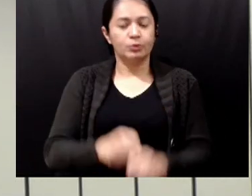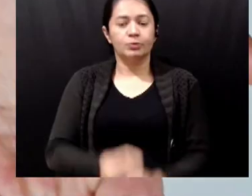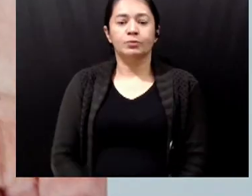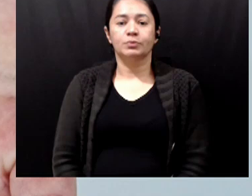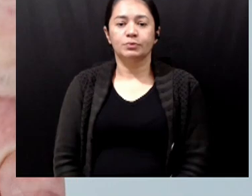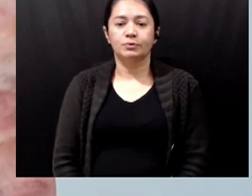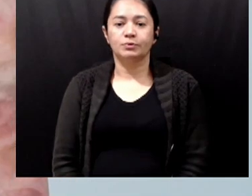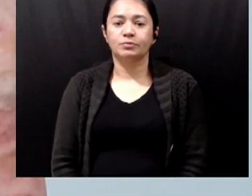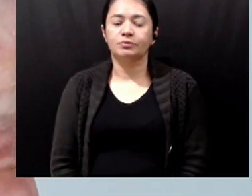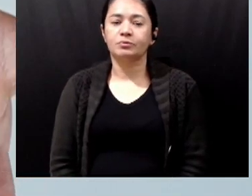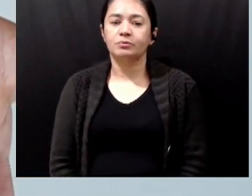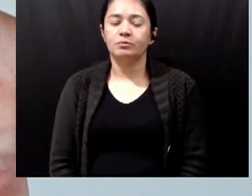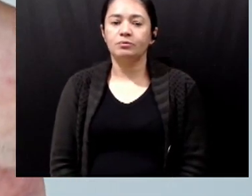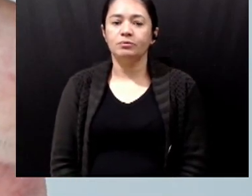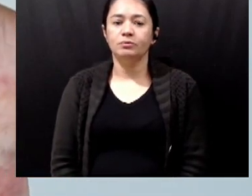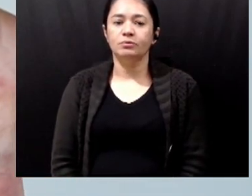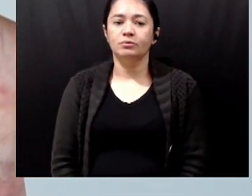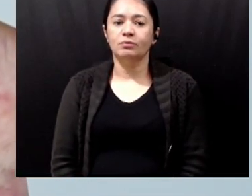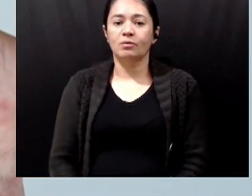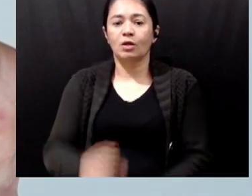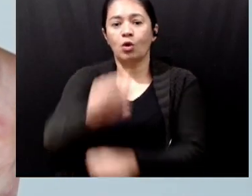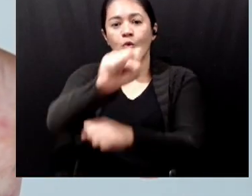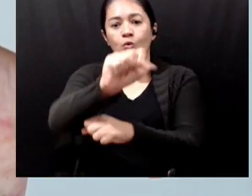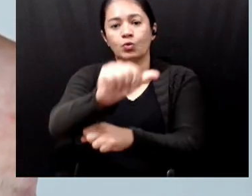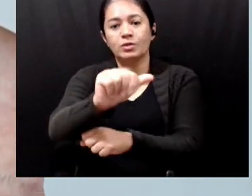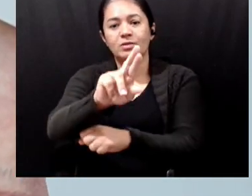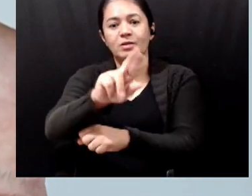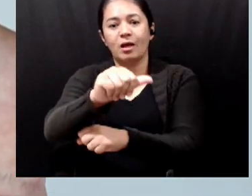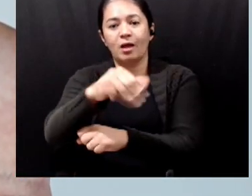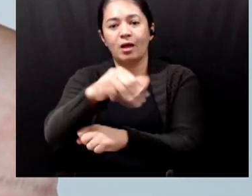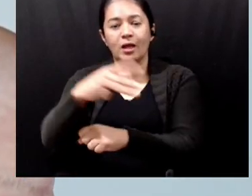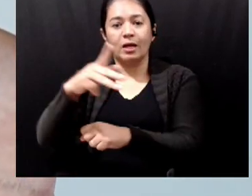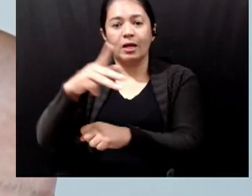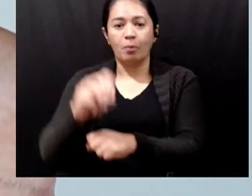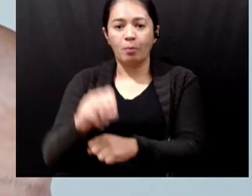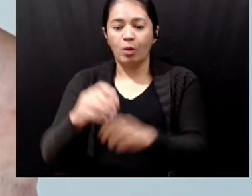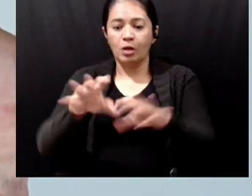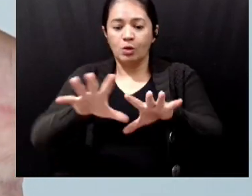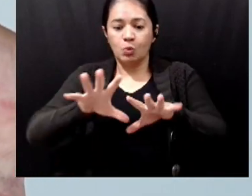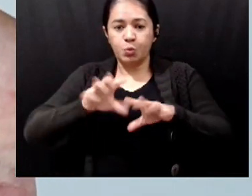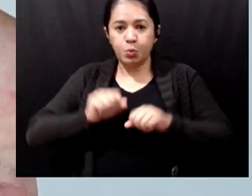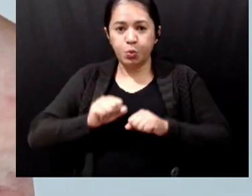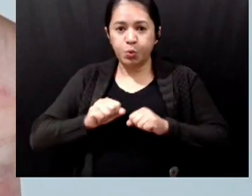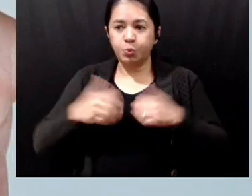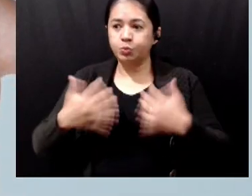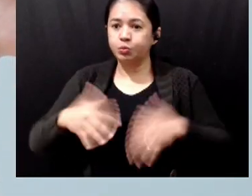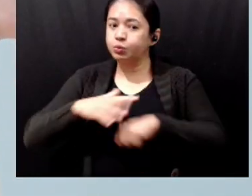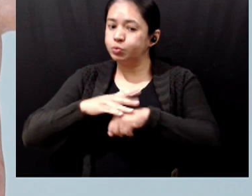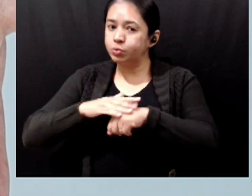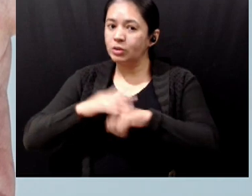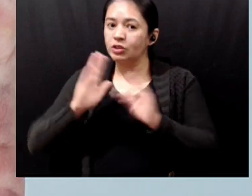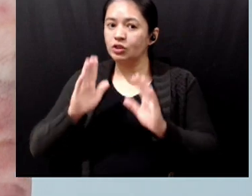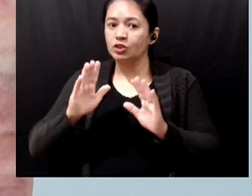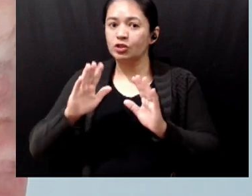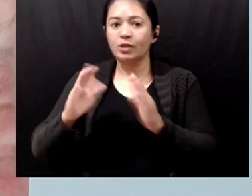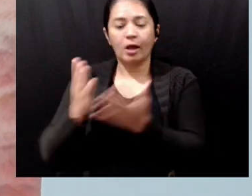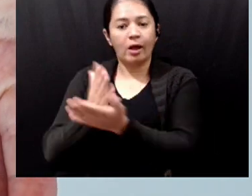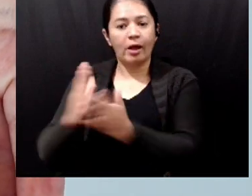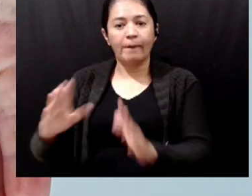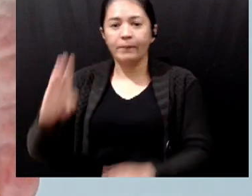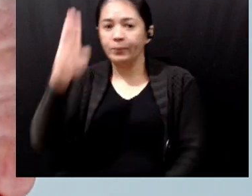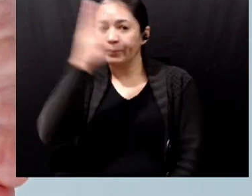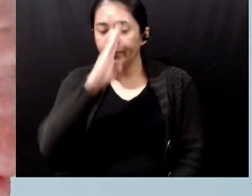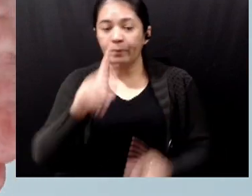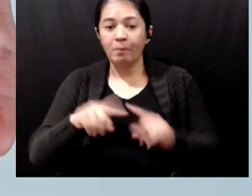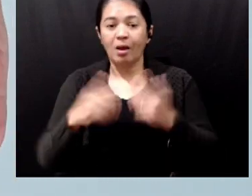O sarampo é uma doença altamente contagiosa e, apesar de já ter sido erradicada no Brasil, voltou a